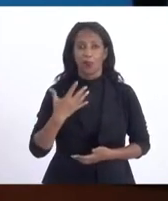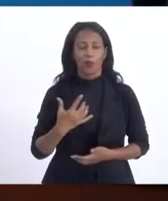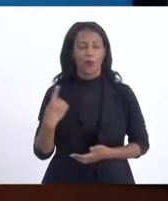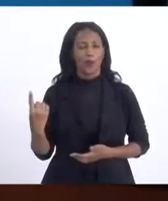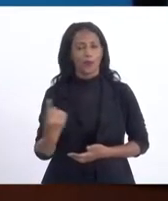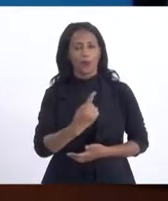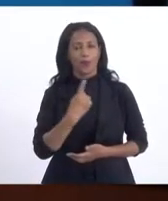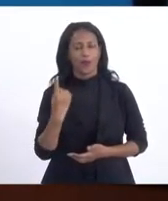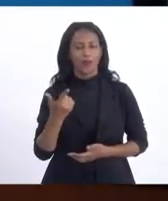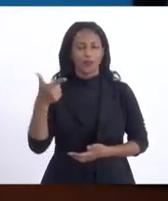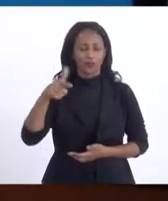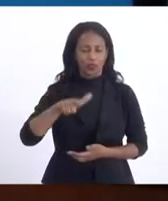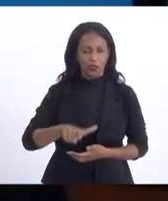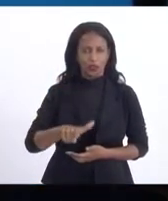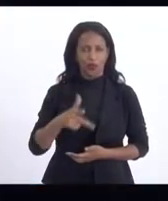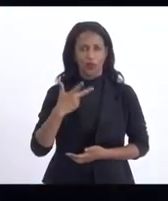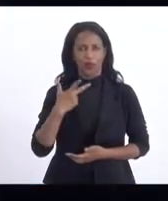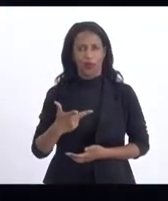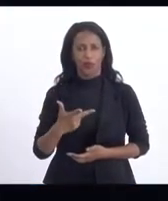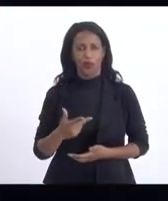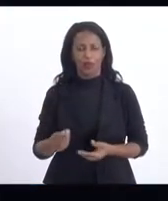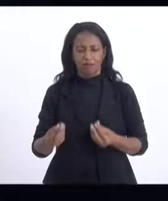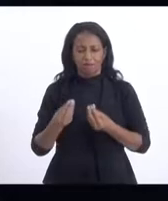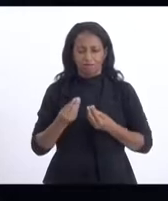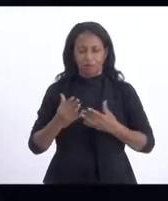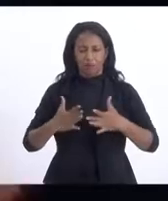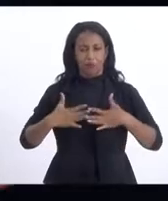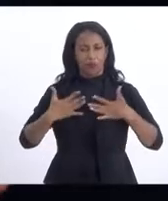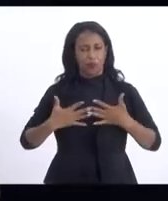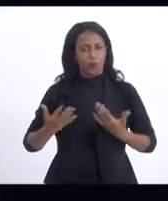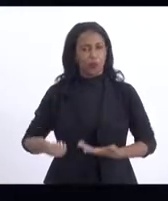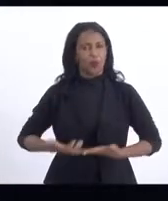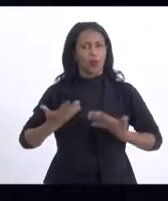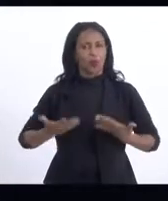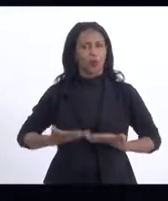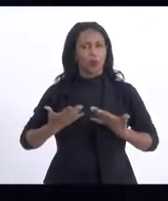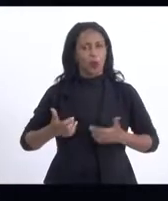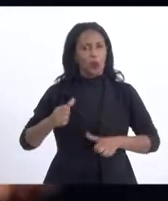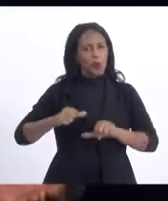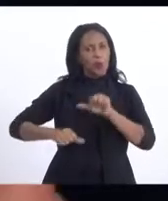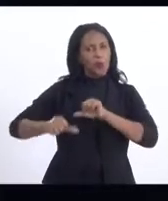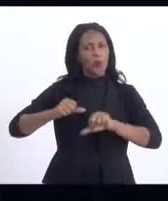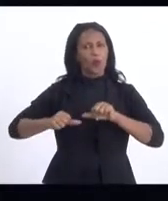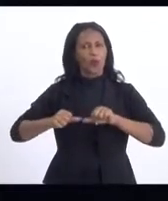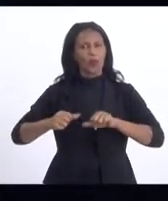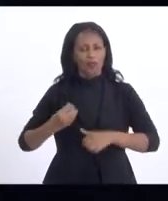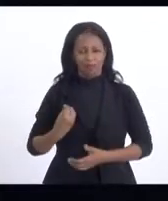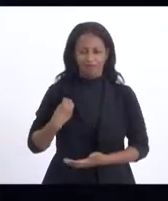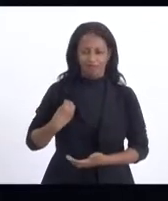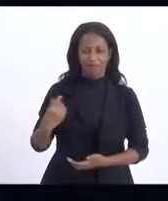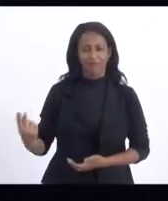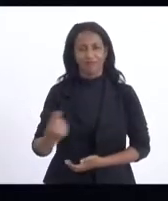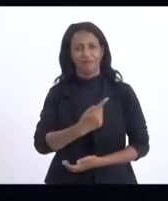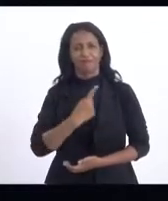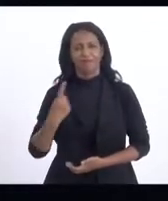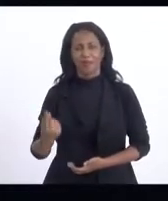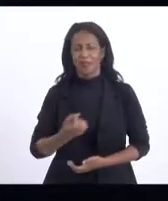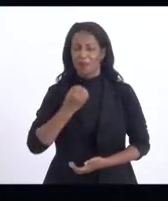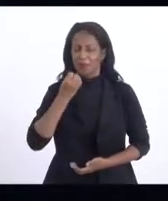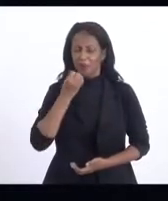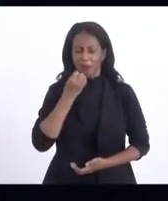nós. Novamente digo, deputado, isso nos motiva, nos incentiva, muda o ânimo de cada um de nós. Isso é muito